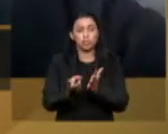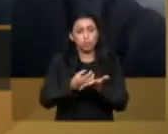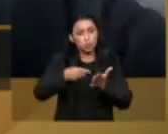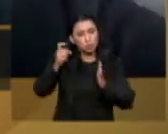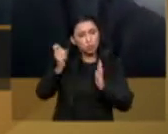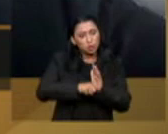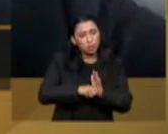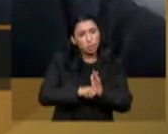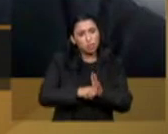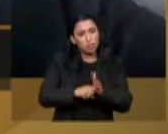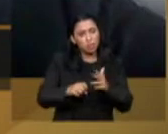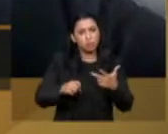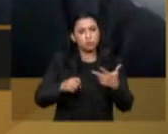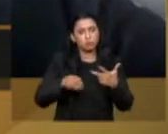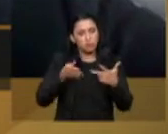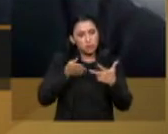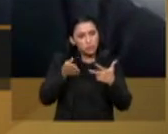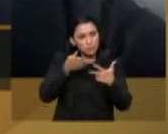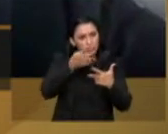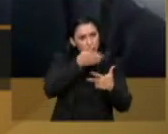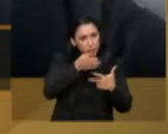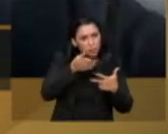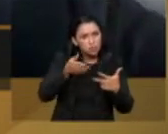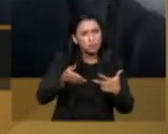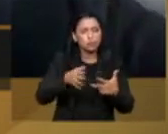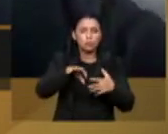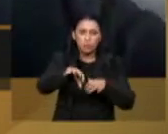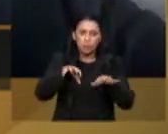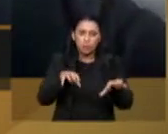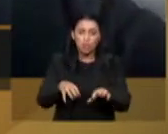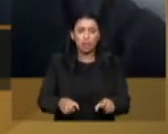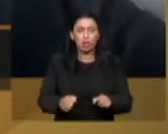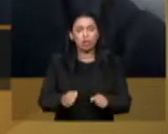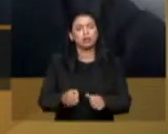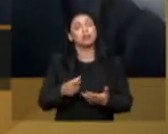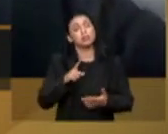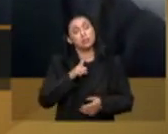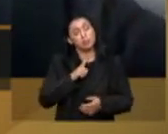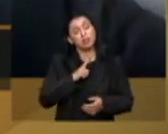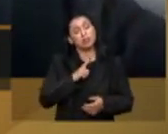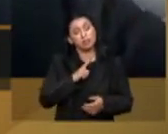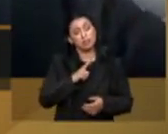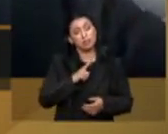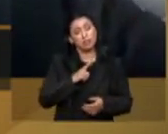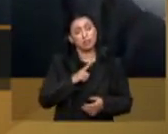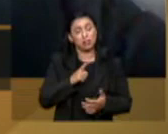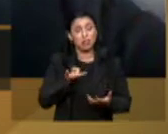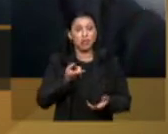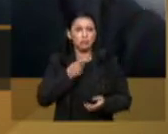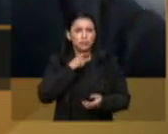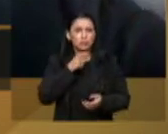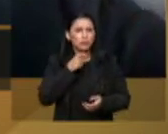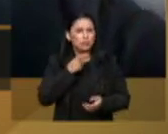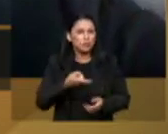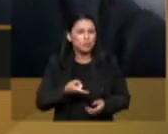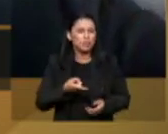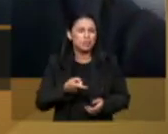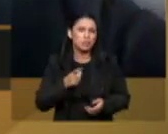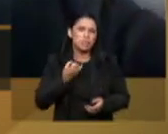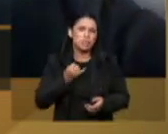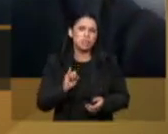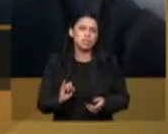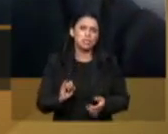estritíssima e numa separação de poderes rigorosíssima. Que temos severas dúvidas se isso socorre ao